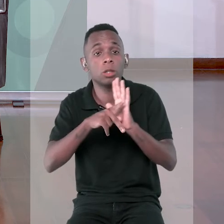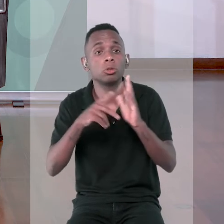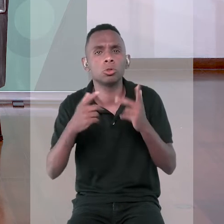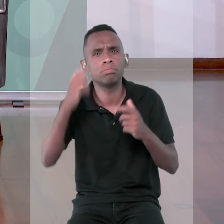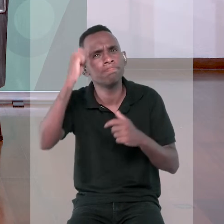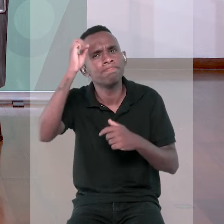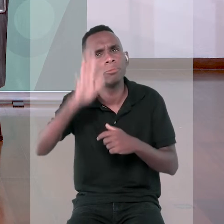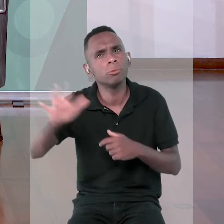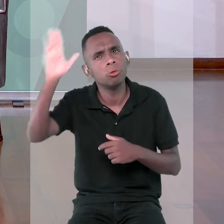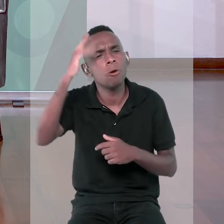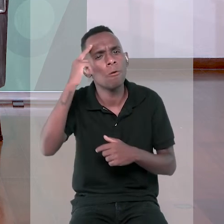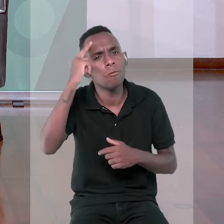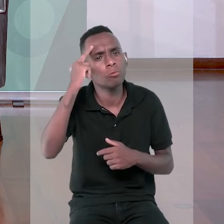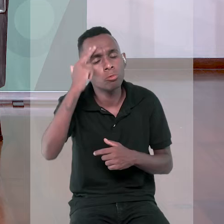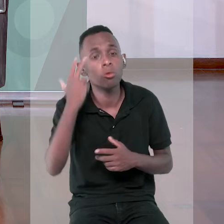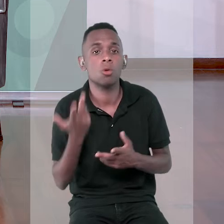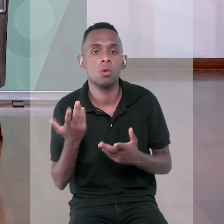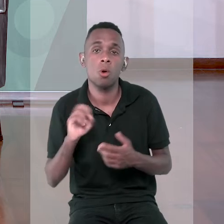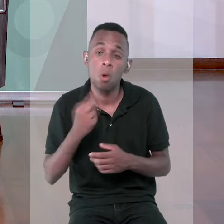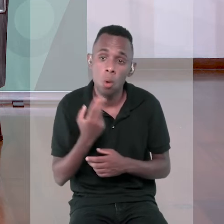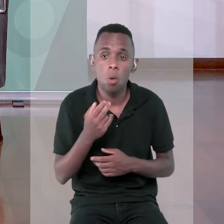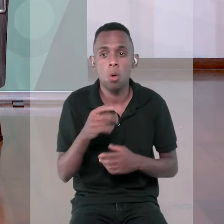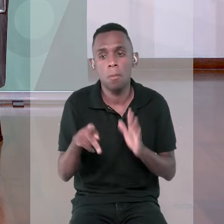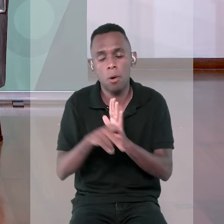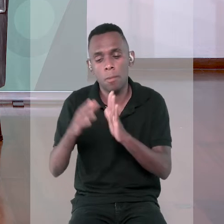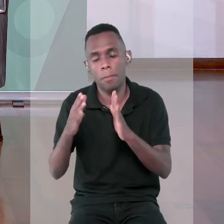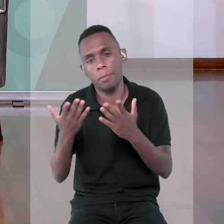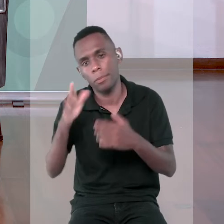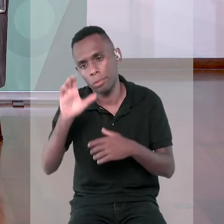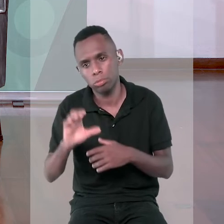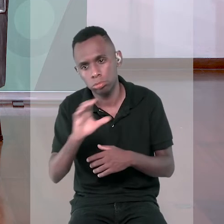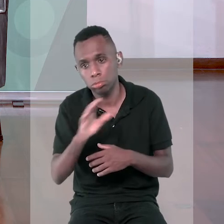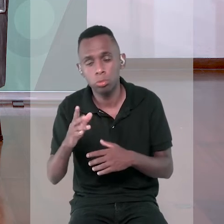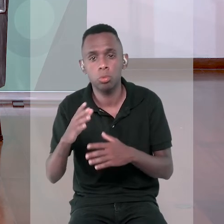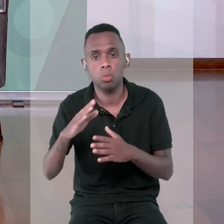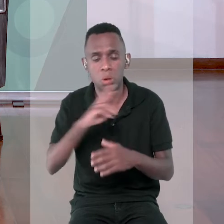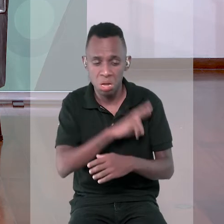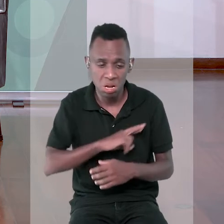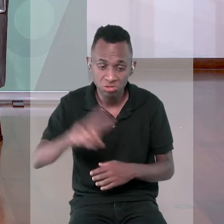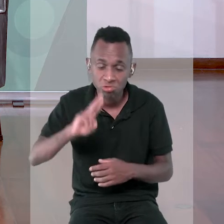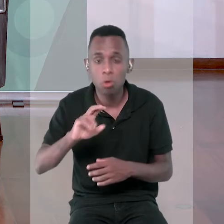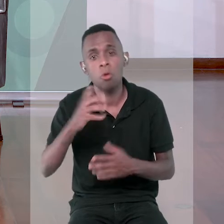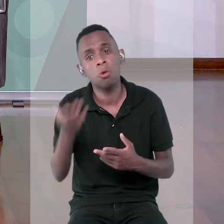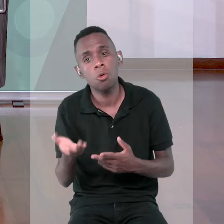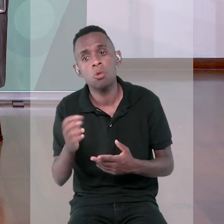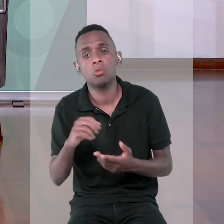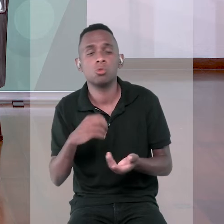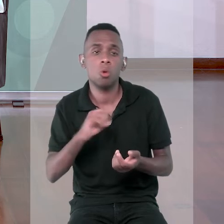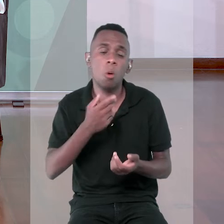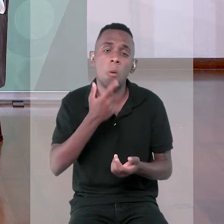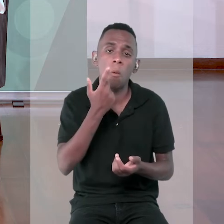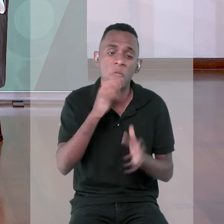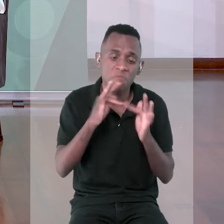uma utopia, que era ou de cunho religioso, ou de cunho cívico, patriota, o que for,